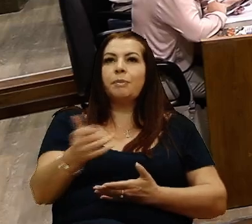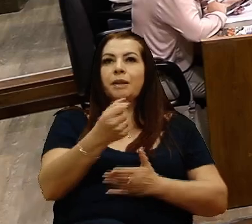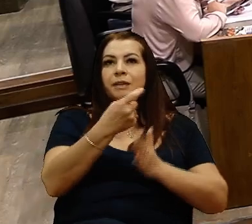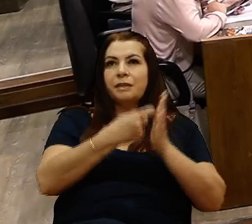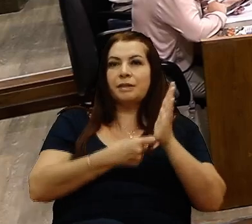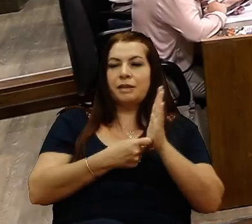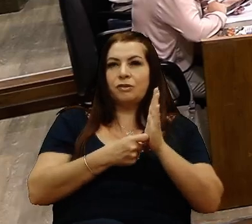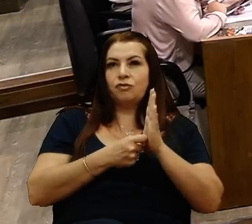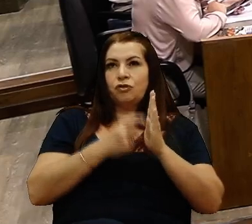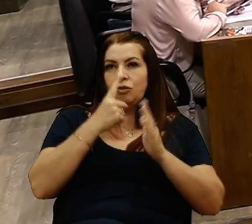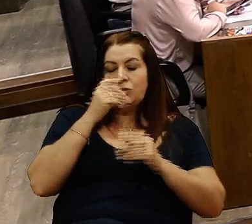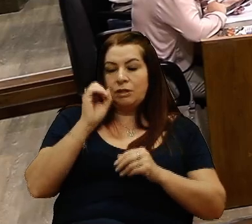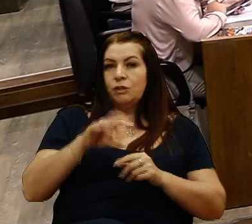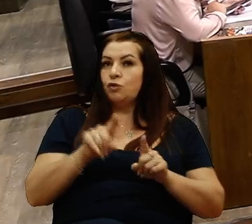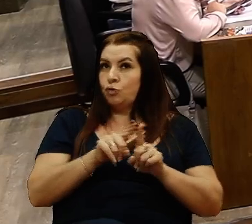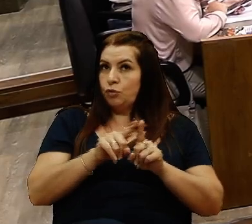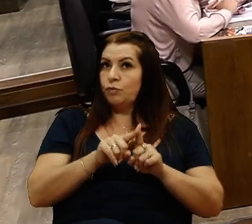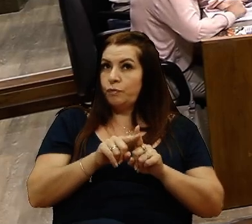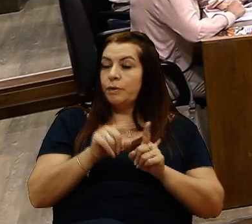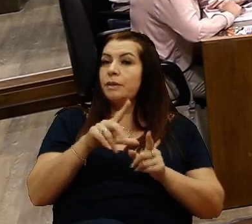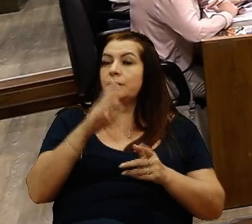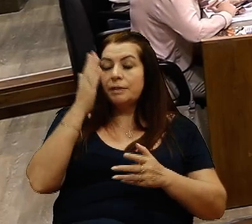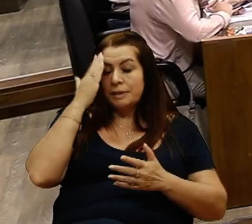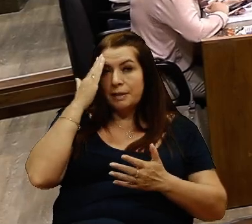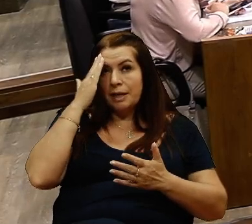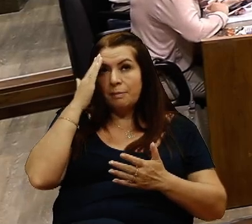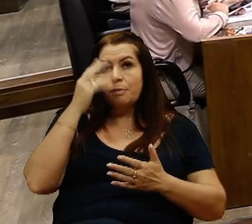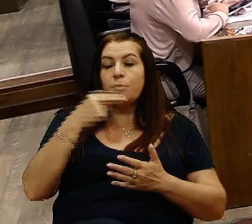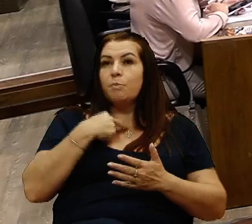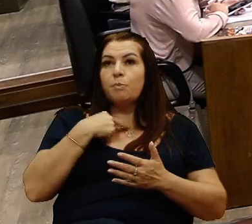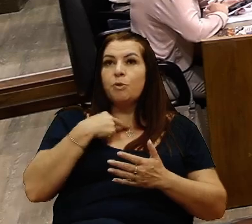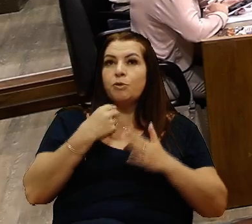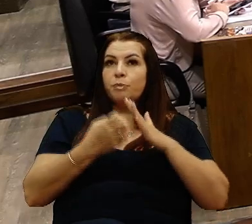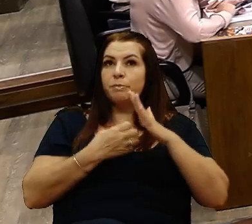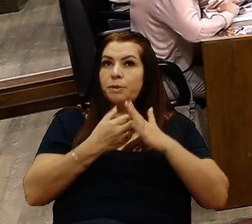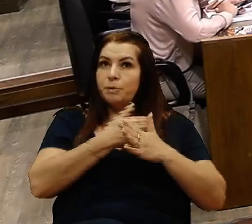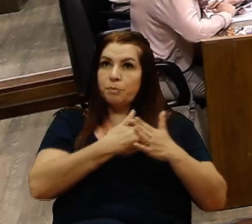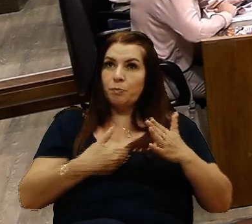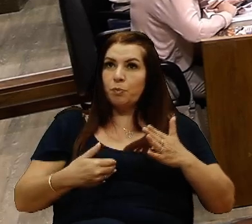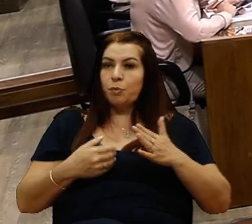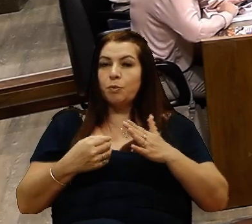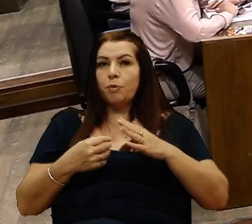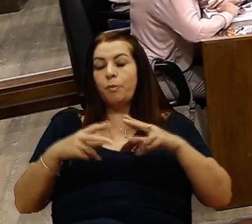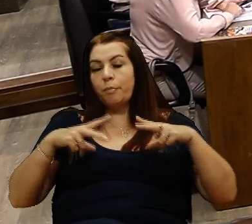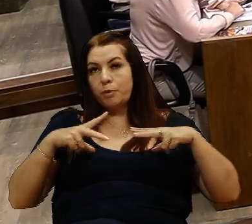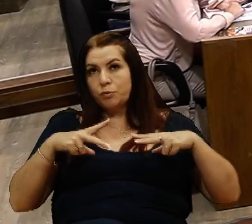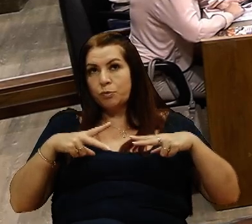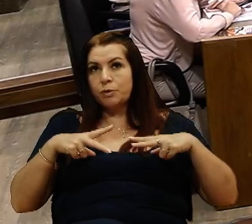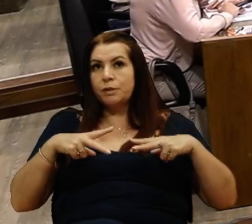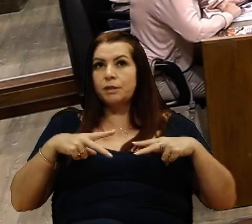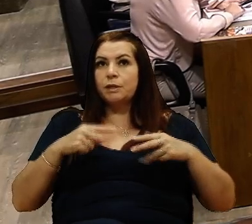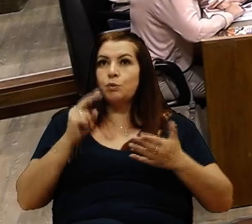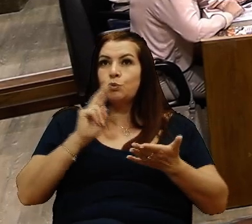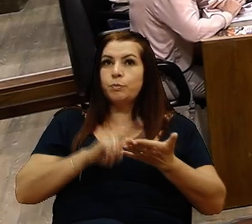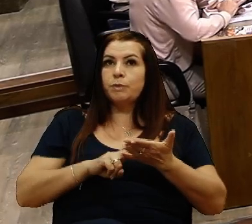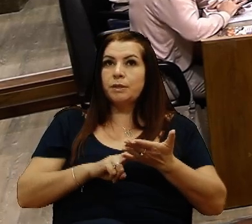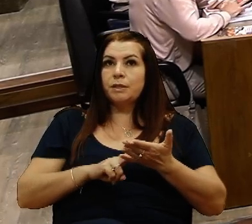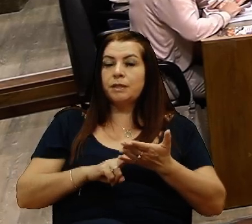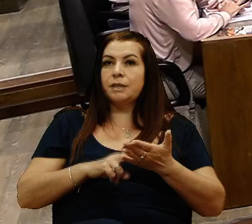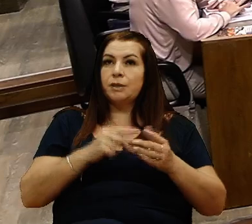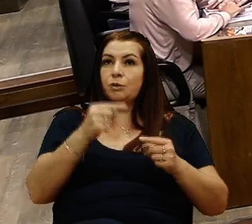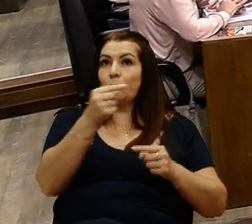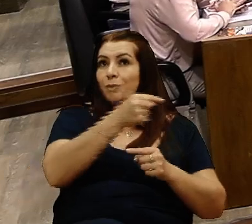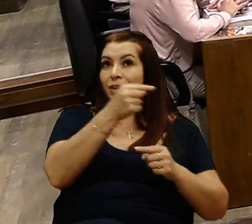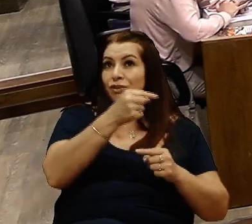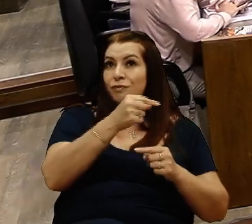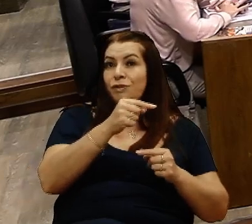Santo Fantinel, o senhor sabe que não pode uma empresa pública ou empresa privada assumir um passivo que é do município, senão a gente vai